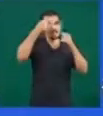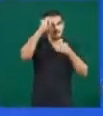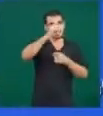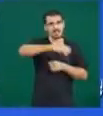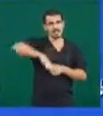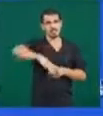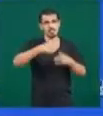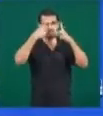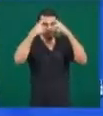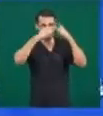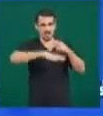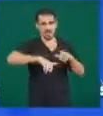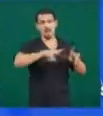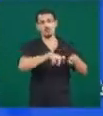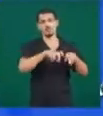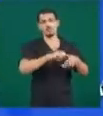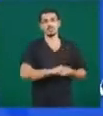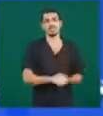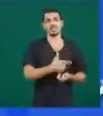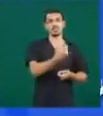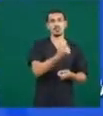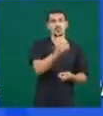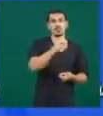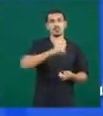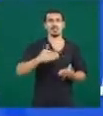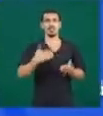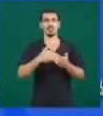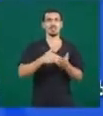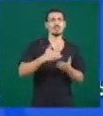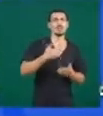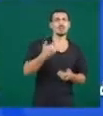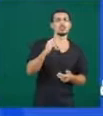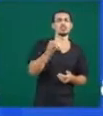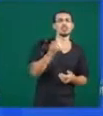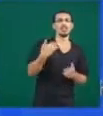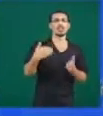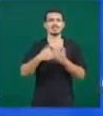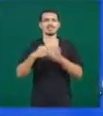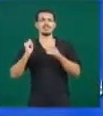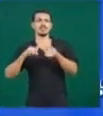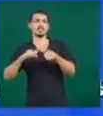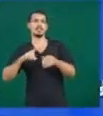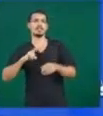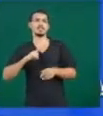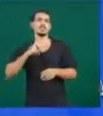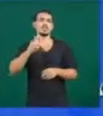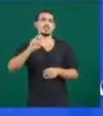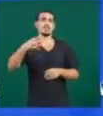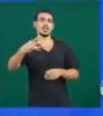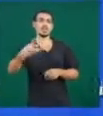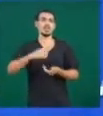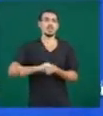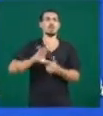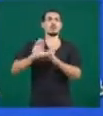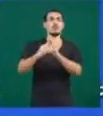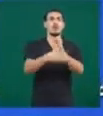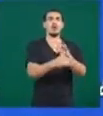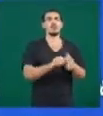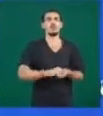Em 2016, foram registrados, entre os meses de janeiro e setembro, 54 roubos